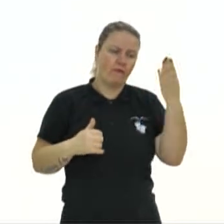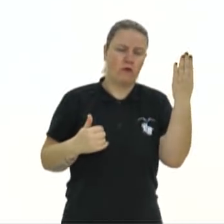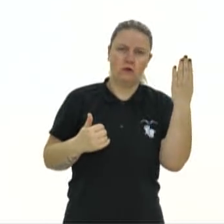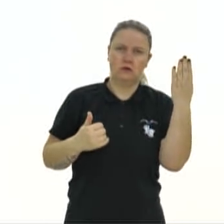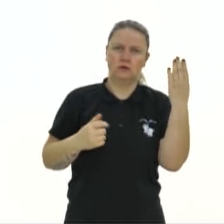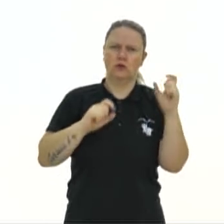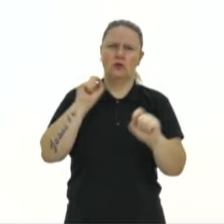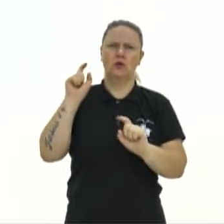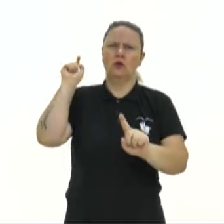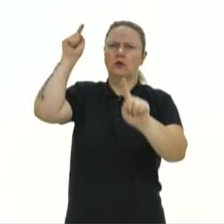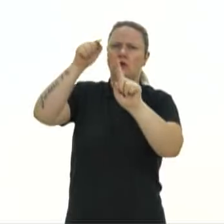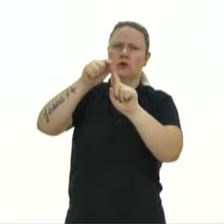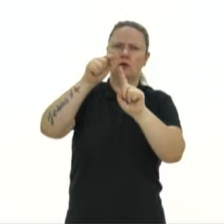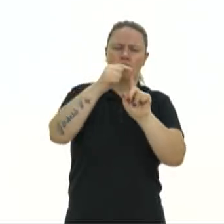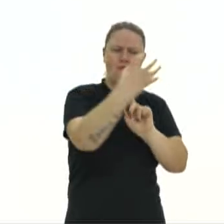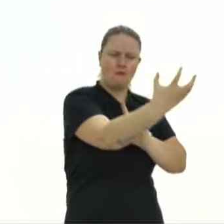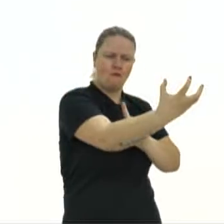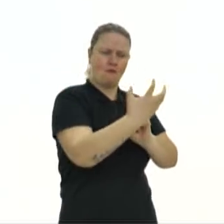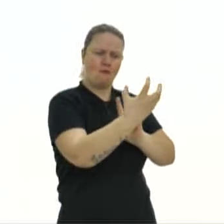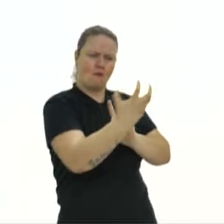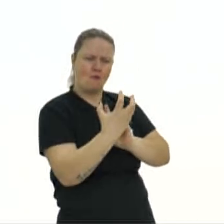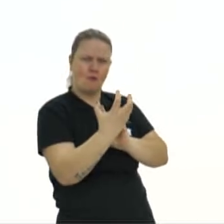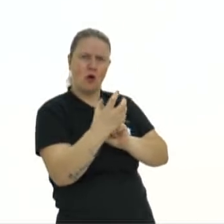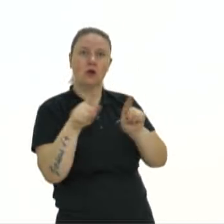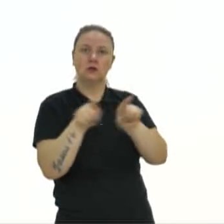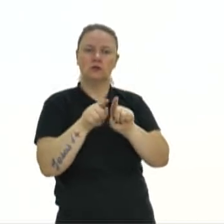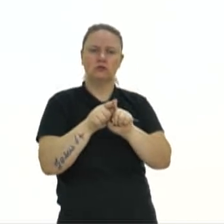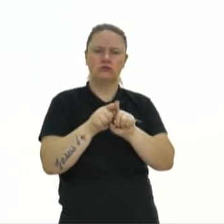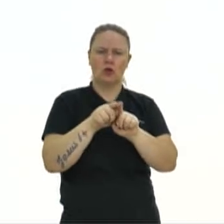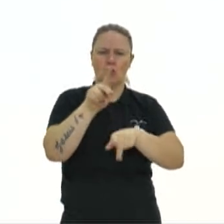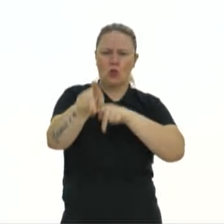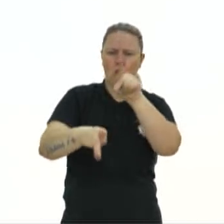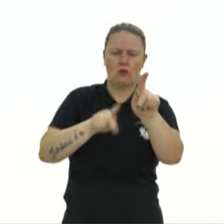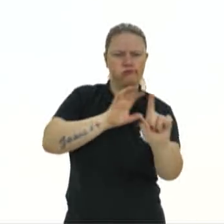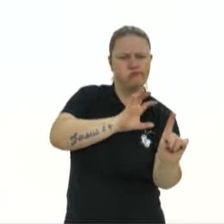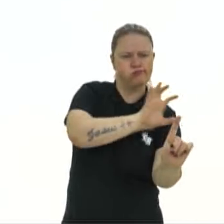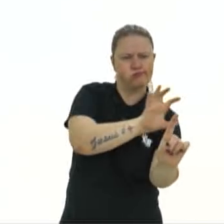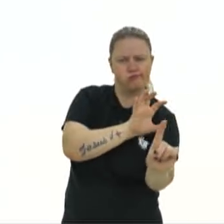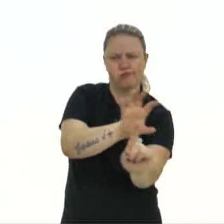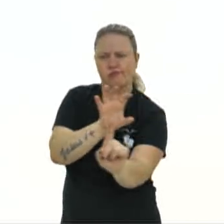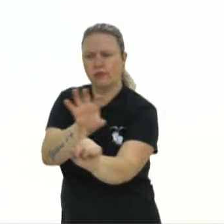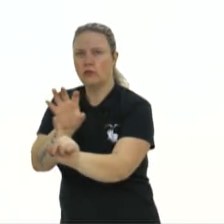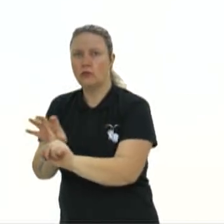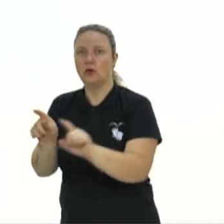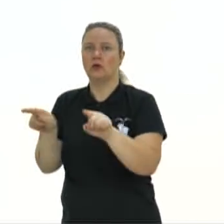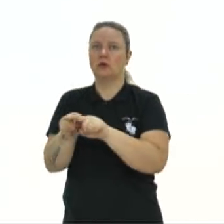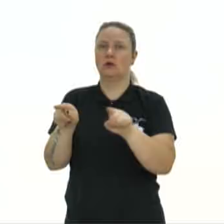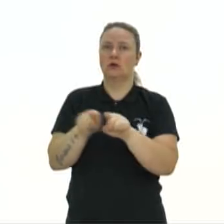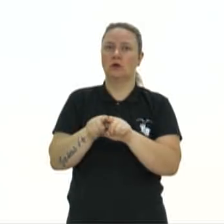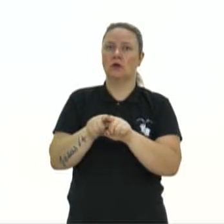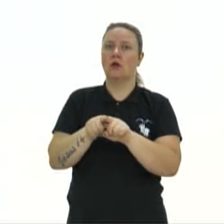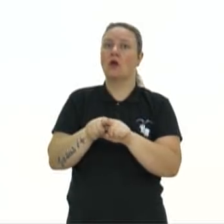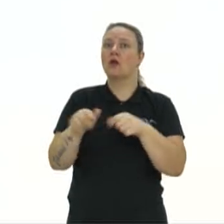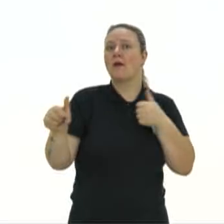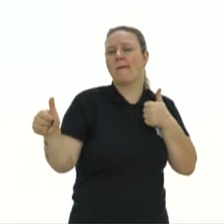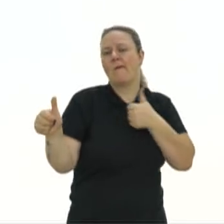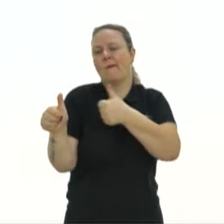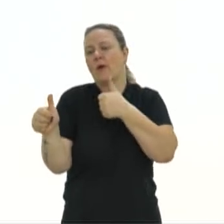o objetivo de manipular a opinião pública, preocupa ainda mais com a proximidade das eleições